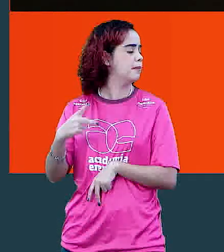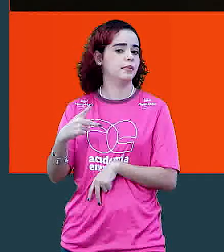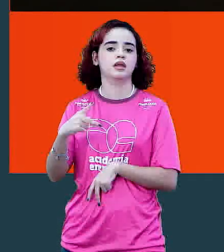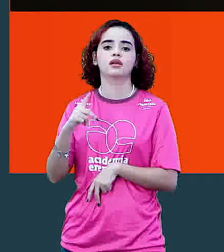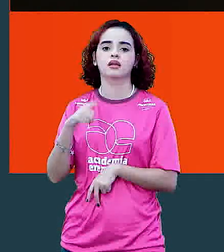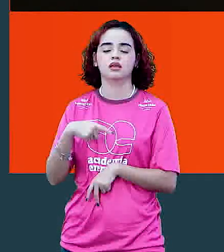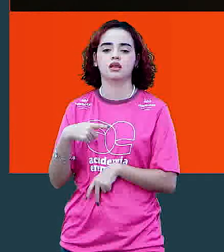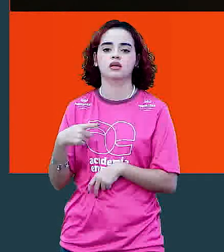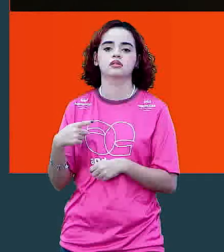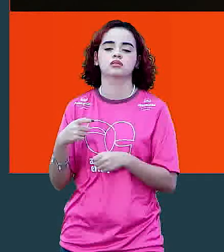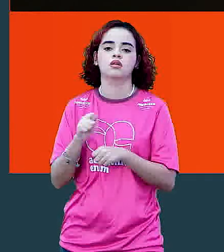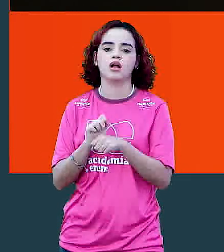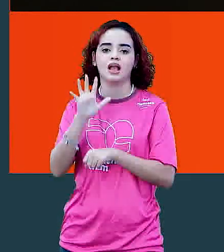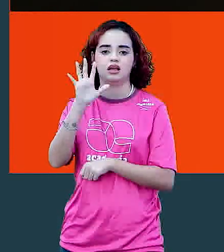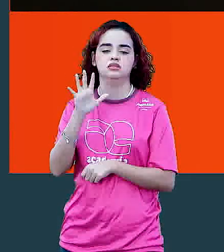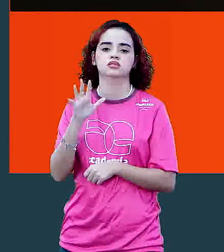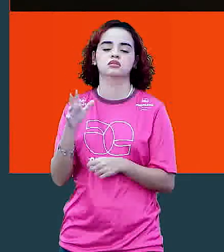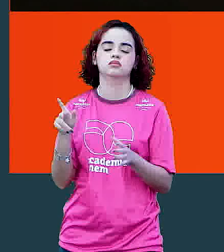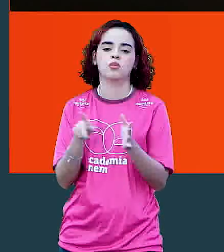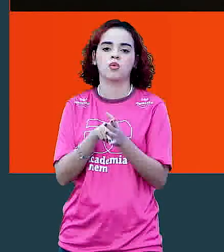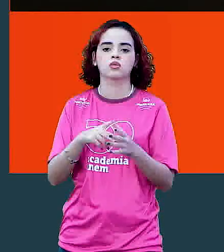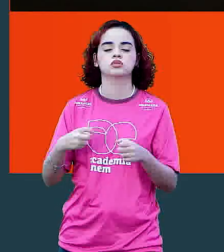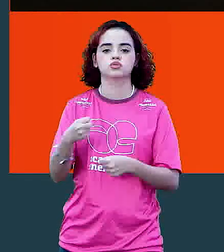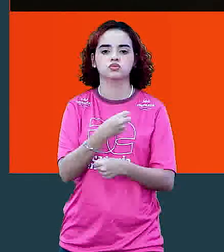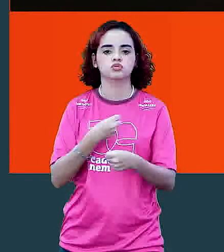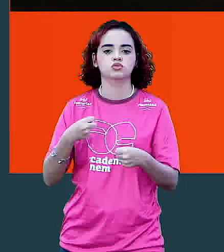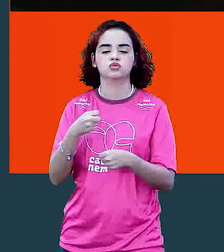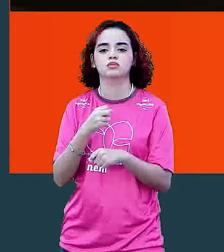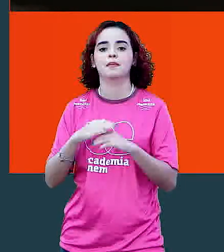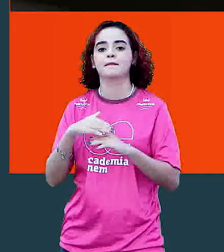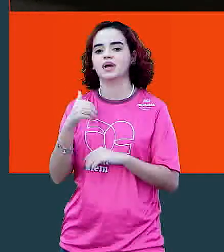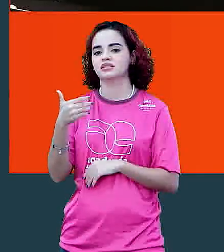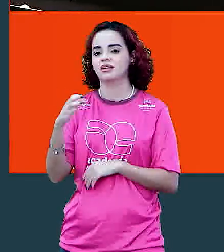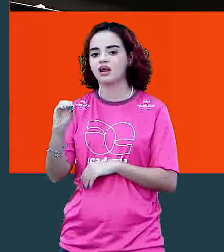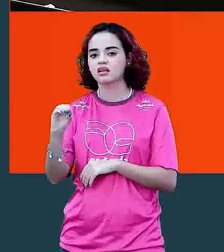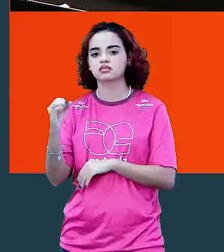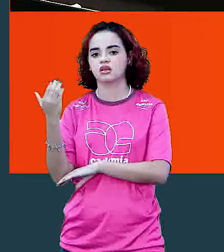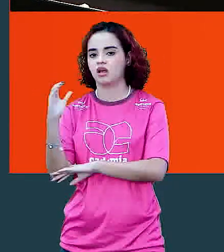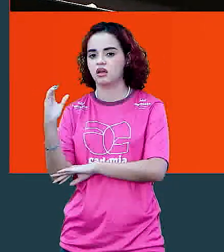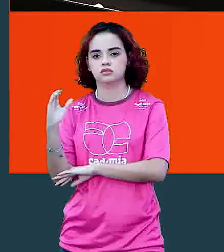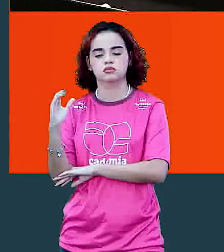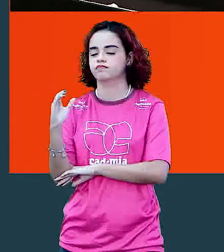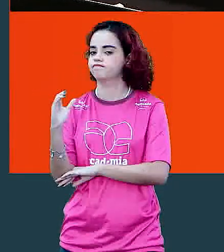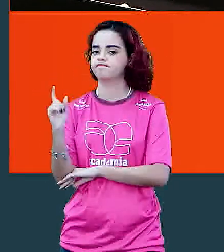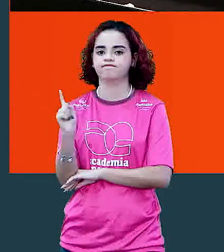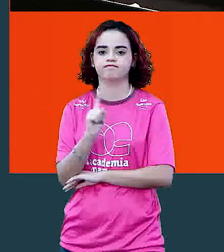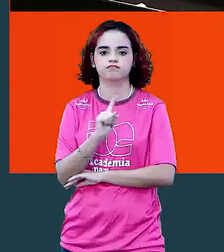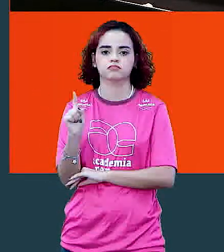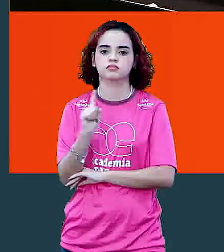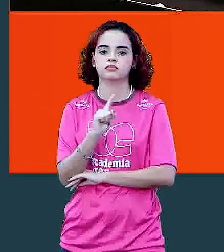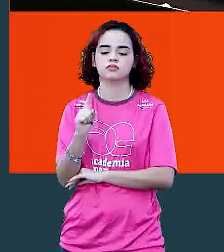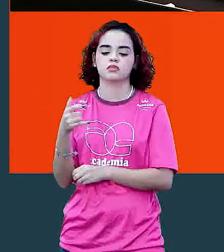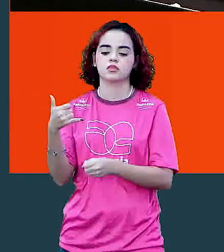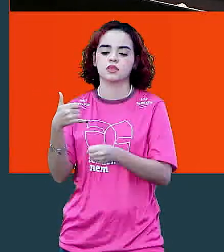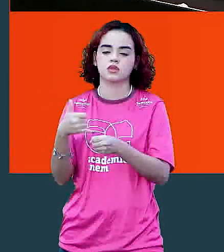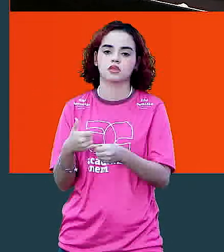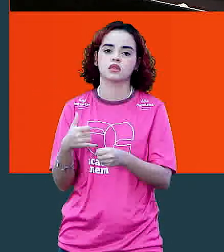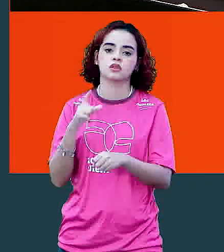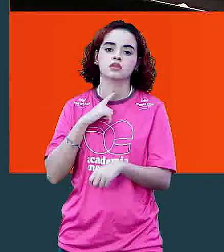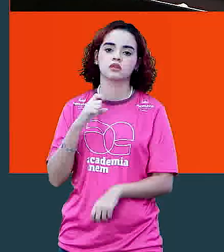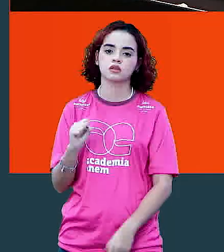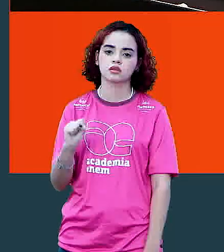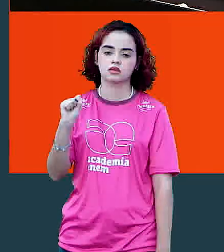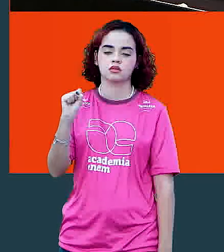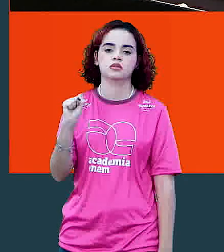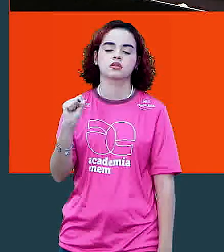por cadeias carbônicas com mais de 10 carbonos. 10 carbonos? Não. A gasolina tem 8. Qual que é o